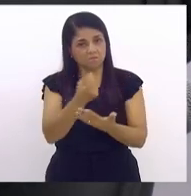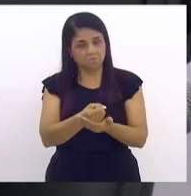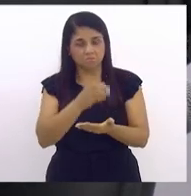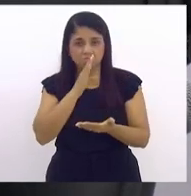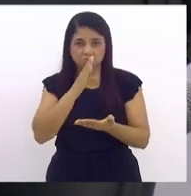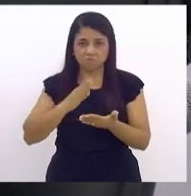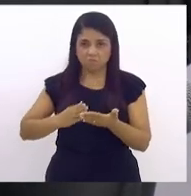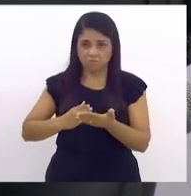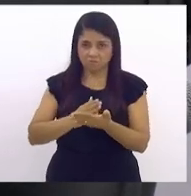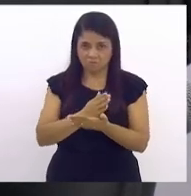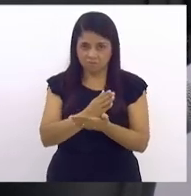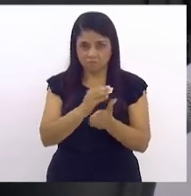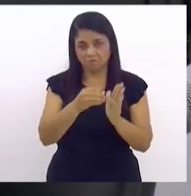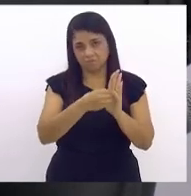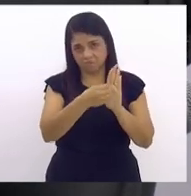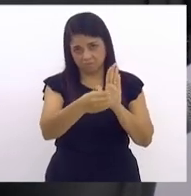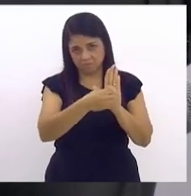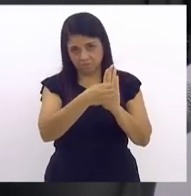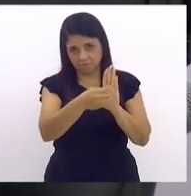aprovam os pareceres,